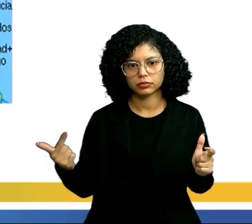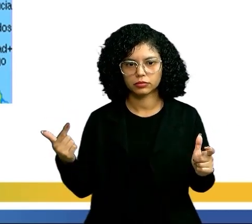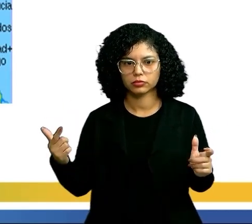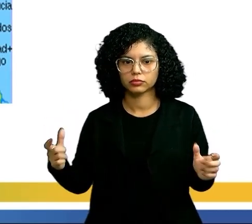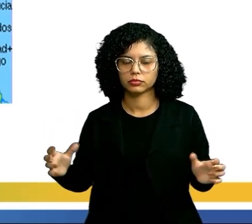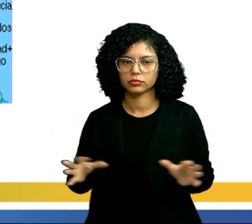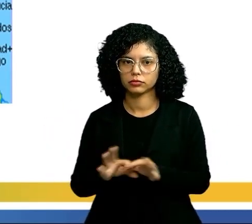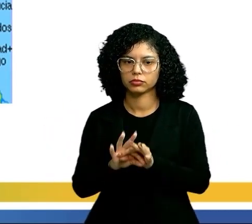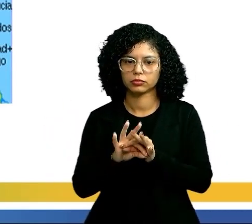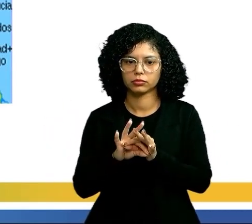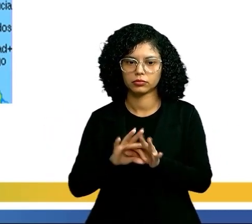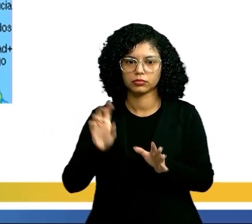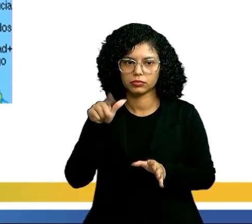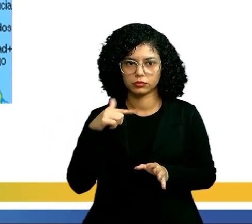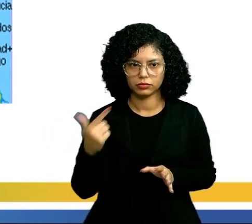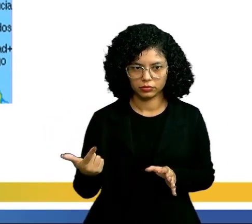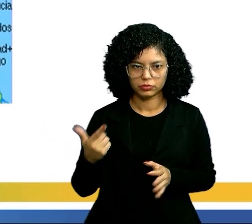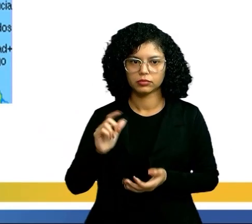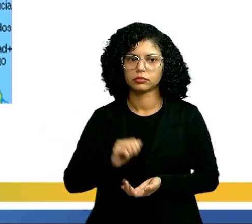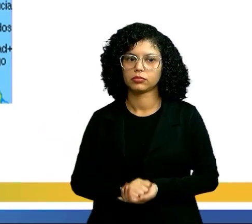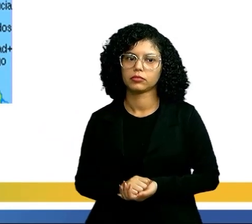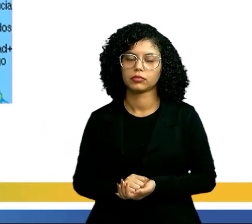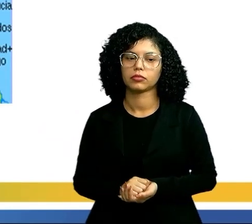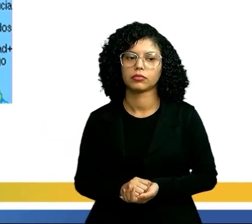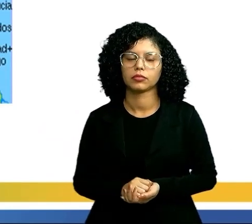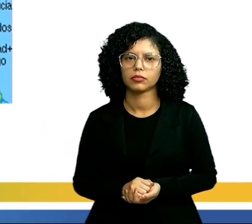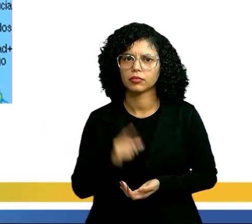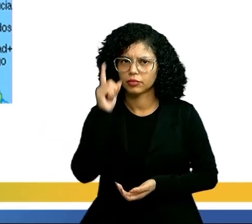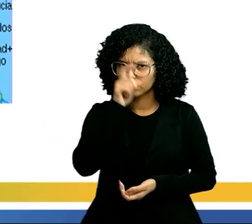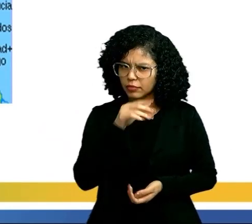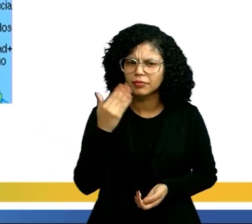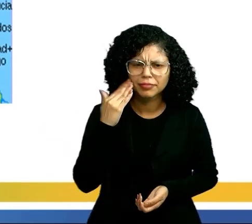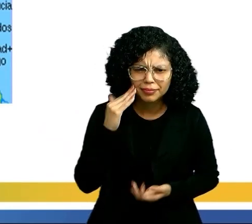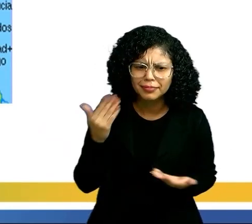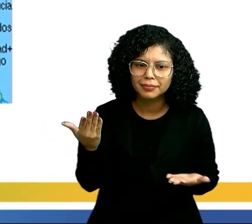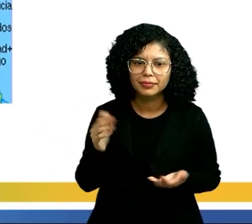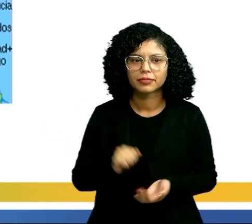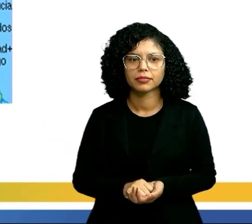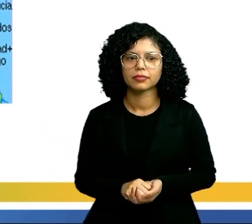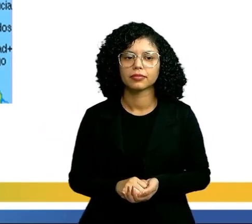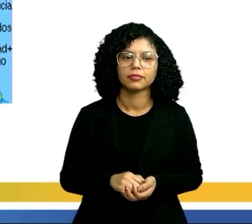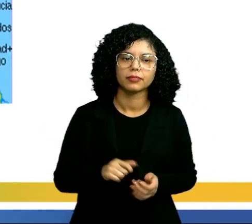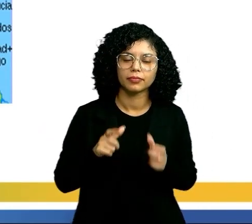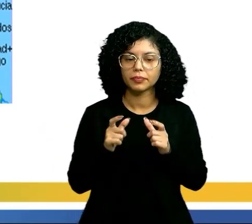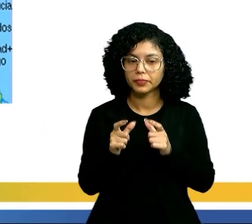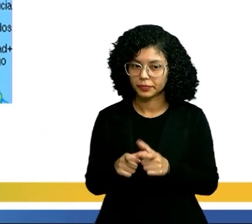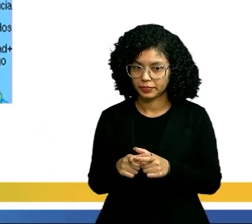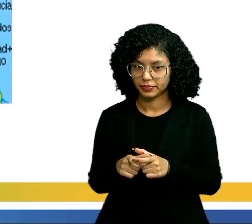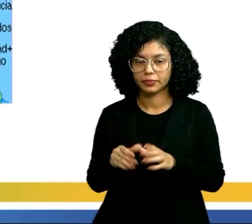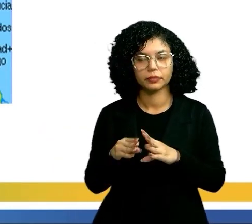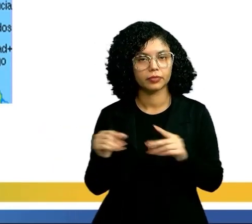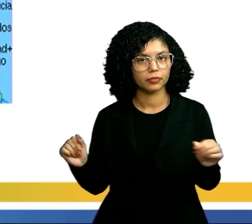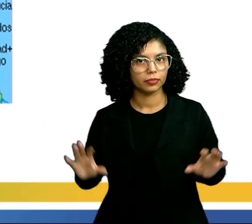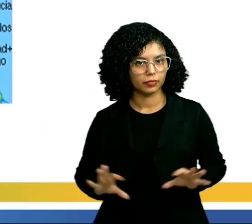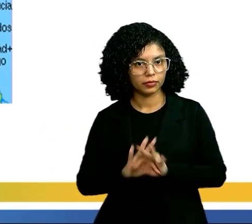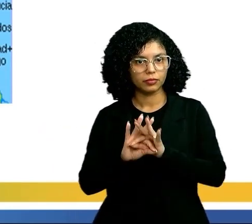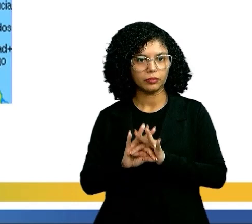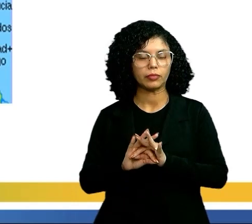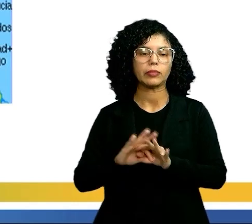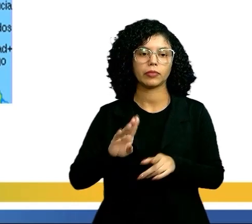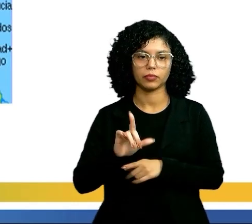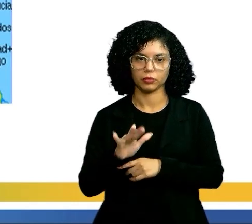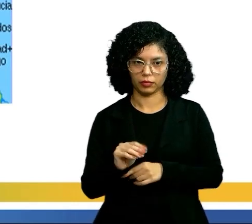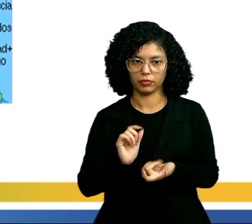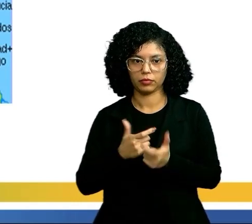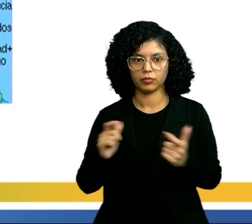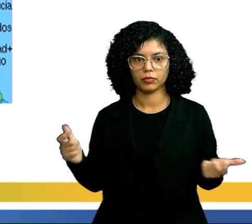de terra a uma outra porção de terra. Será que eu me fiz entender? Vamos lá. É uma pequena porção de terra que liga um bloco